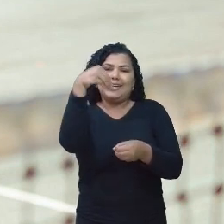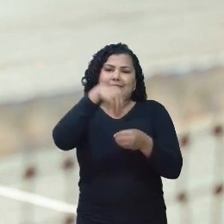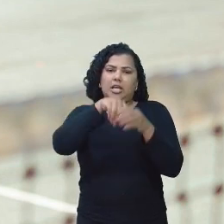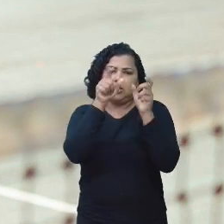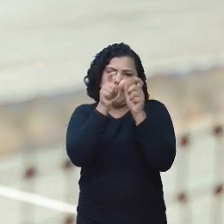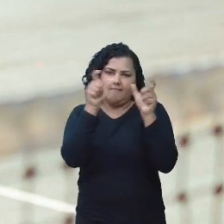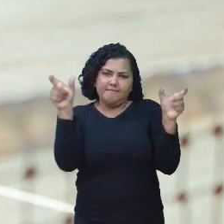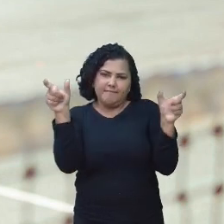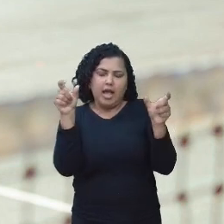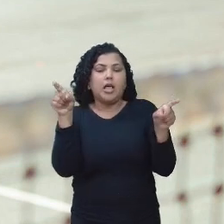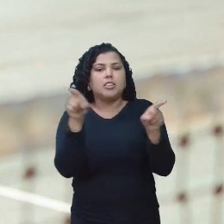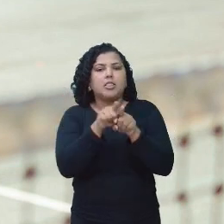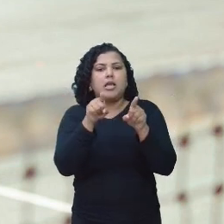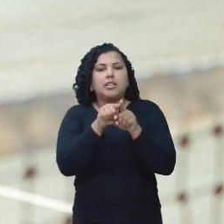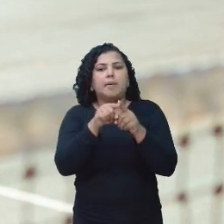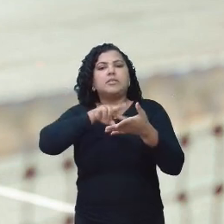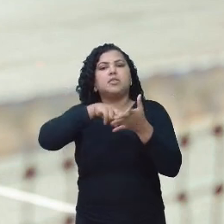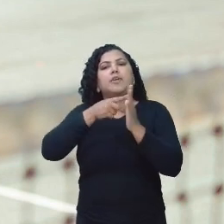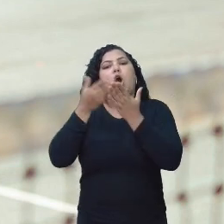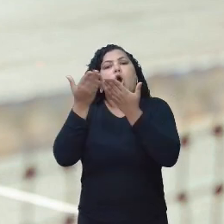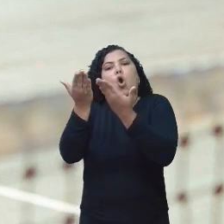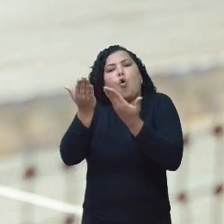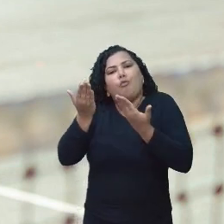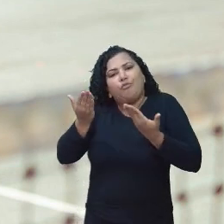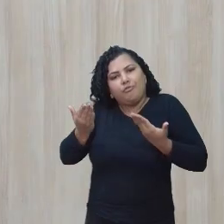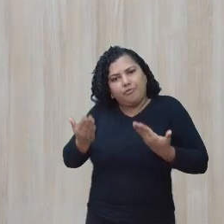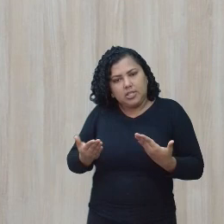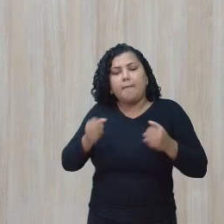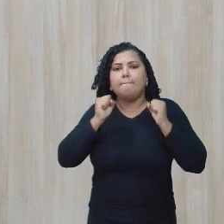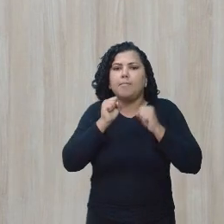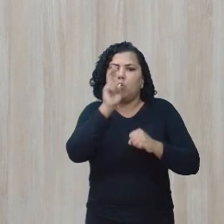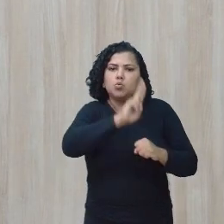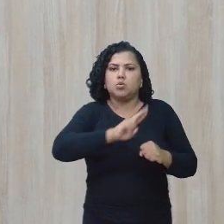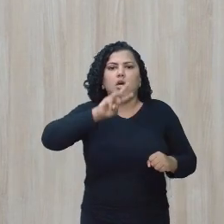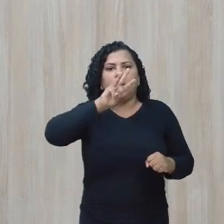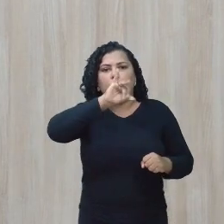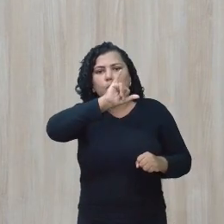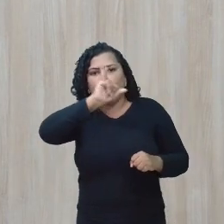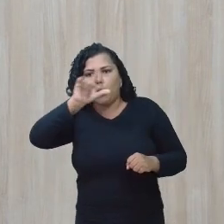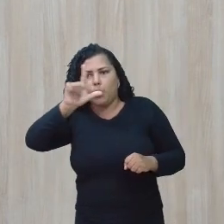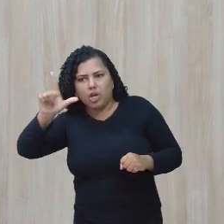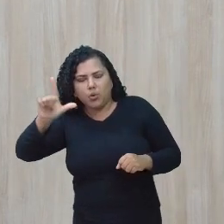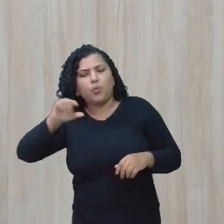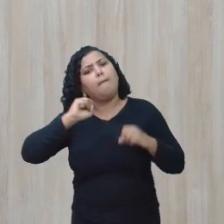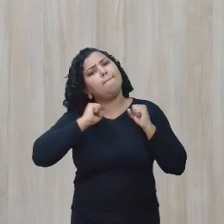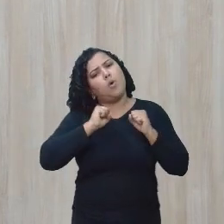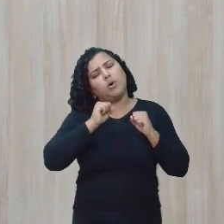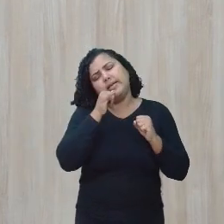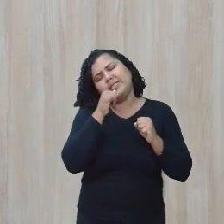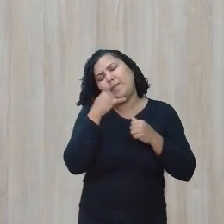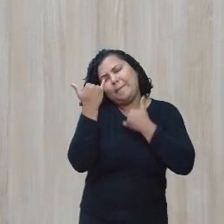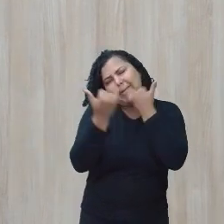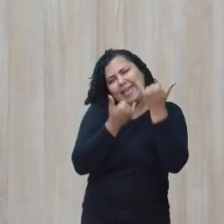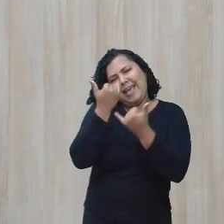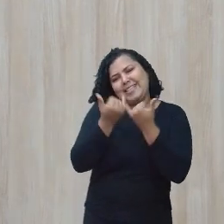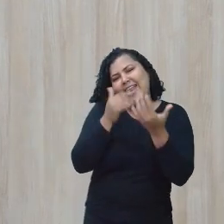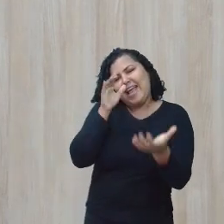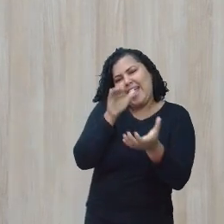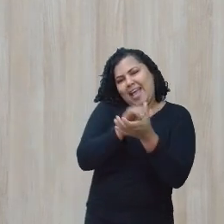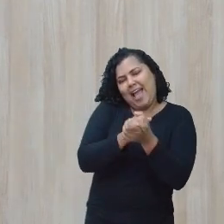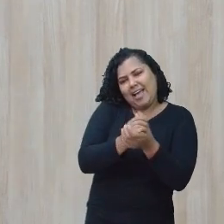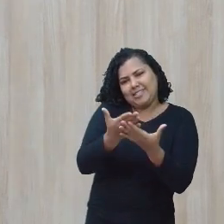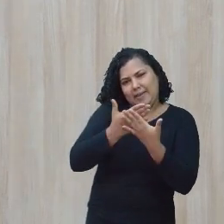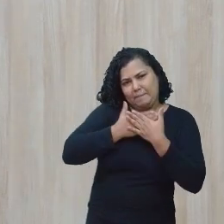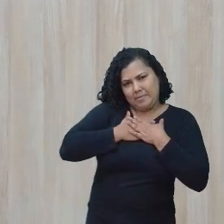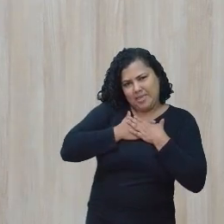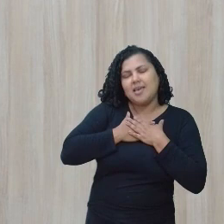convite. Quando você faz um convite, um pedido, você pode usar o will também, tá? Você está falando pedido de casamento por brincadeira, você usou o will porque o